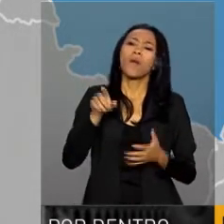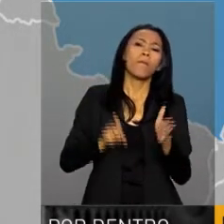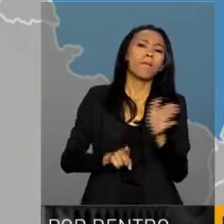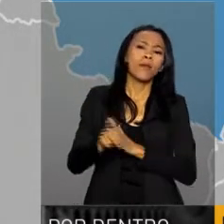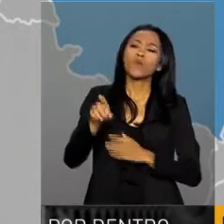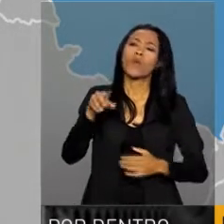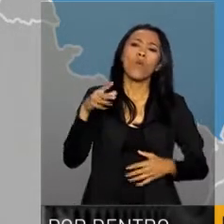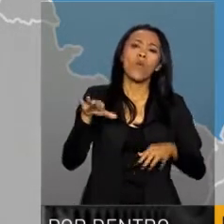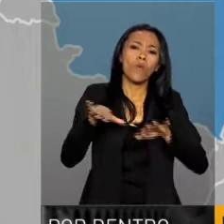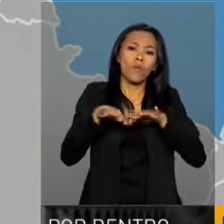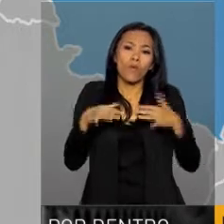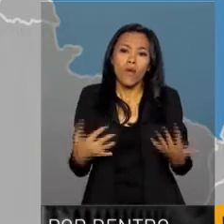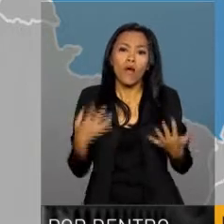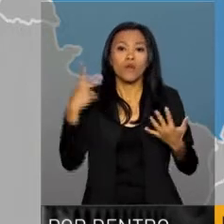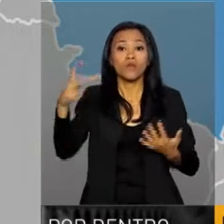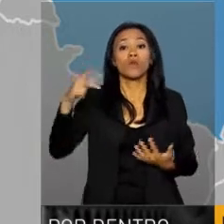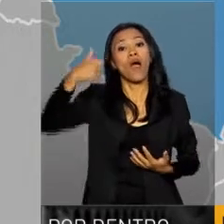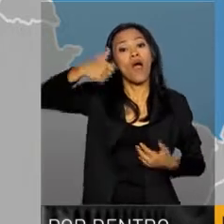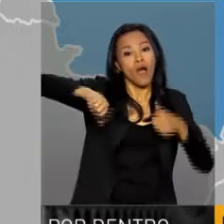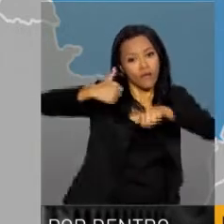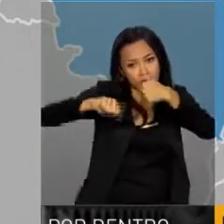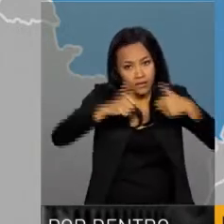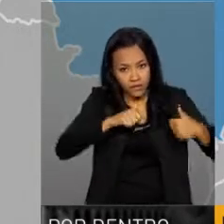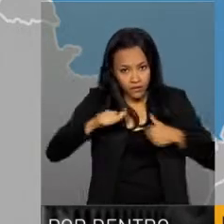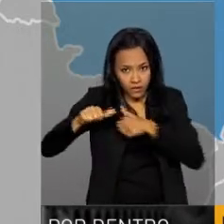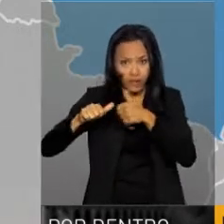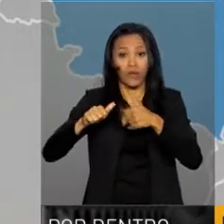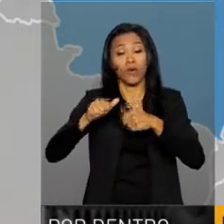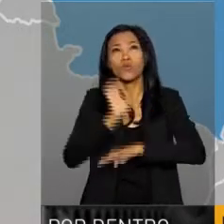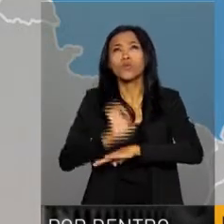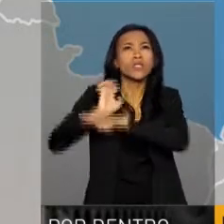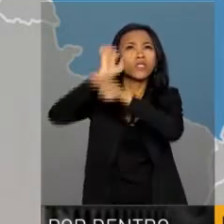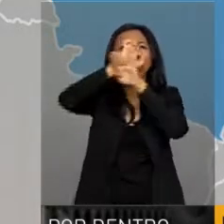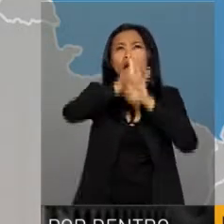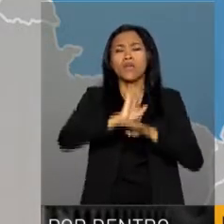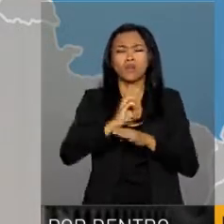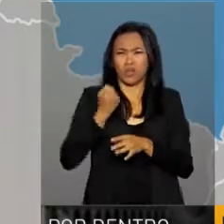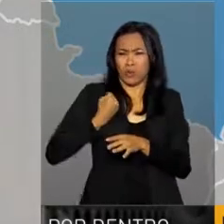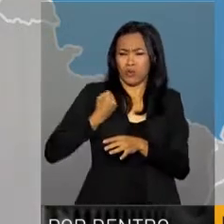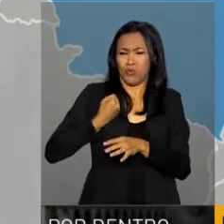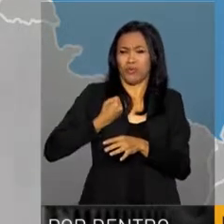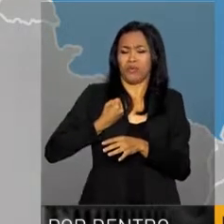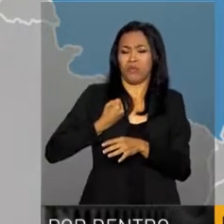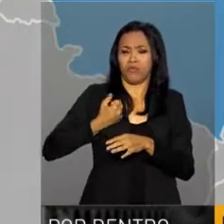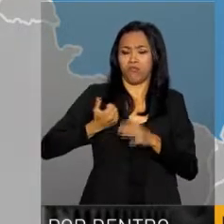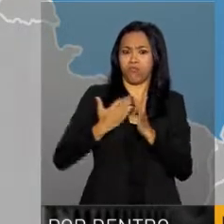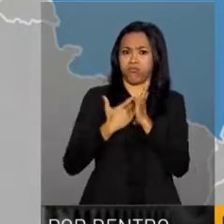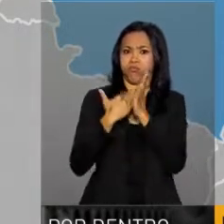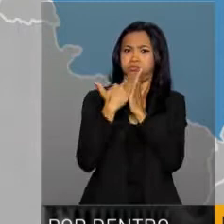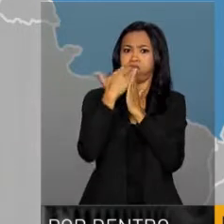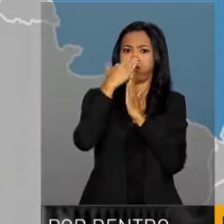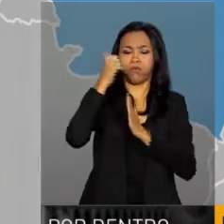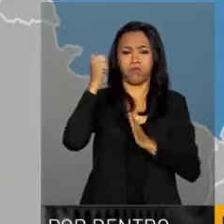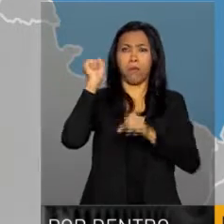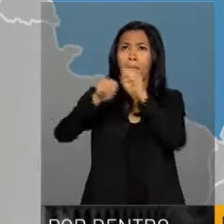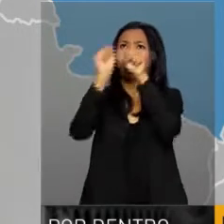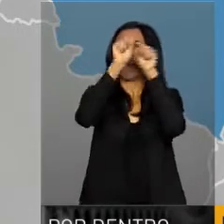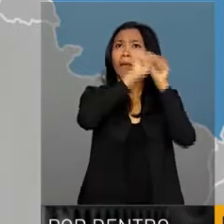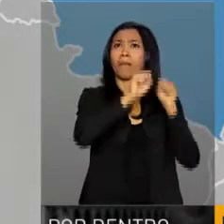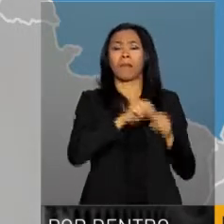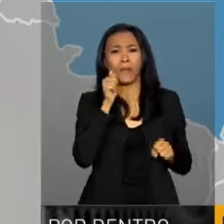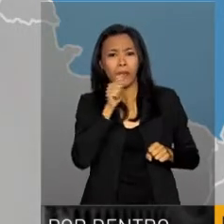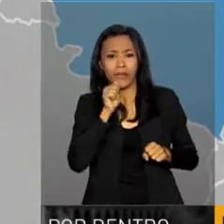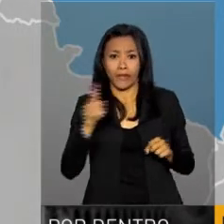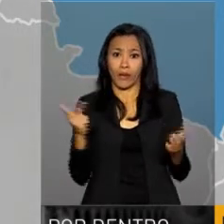faz sobre esses estados esse número altíssimo no brasil de feminicídios o primeiro no ranking por esse dado